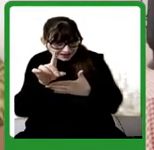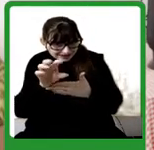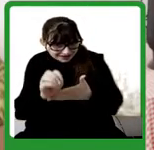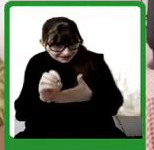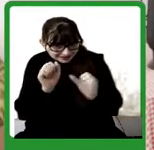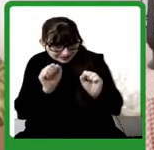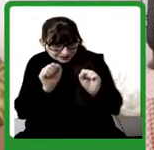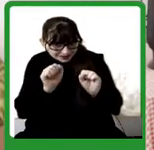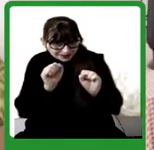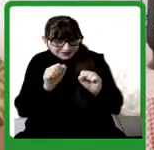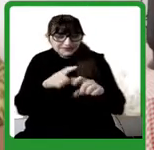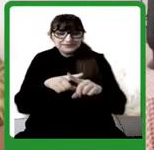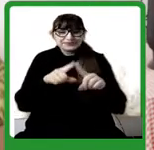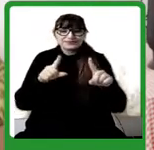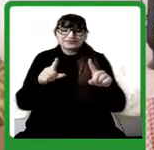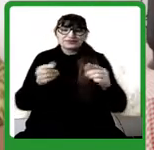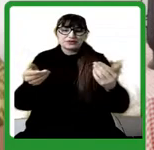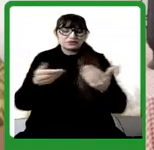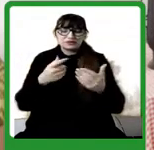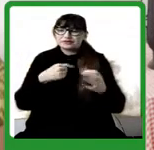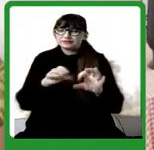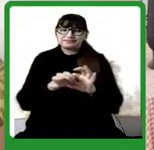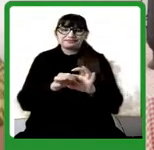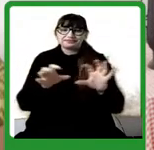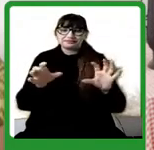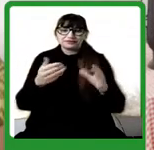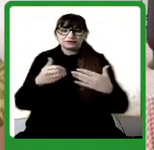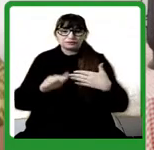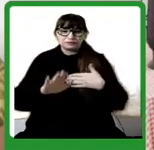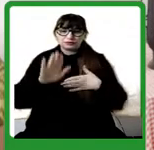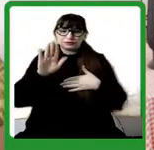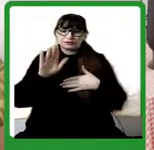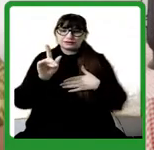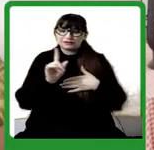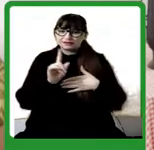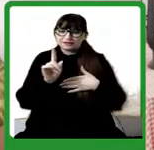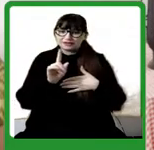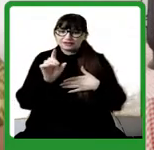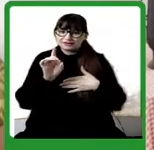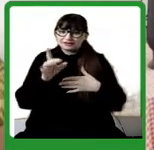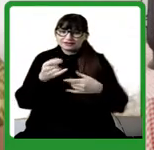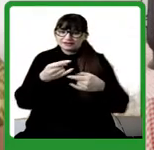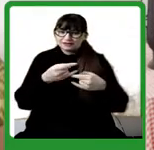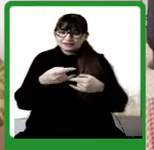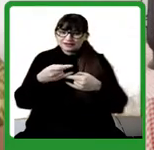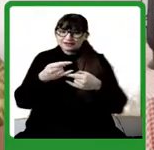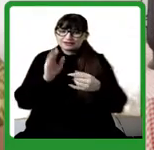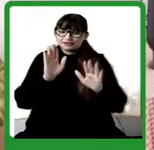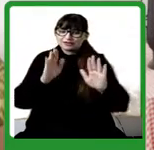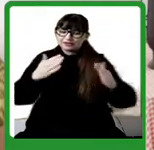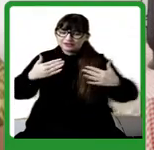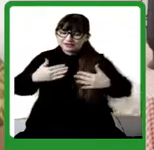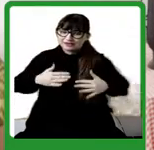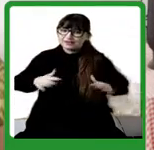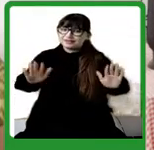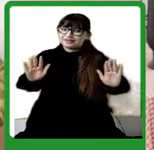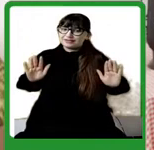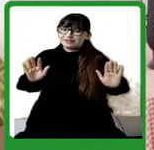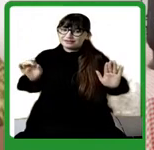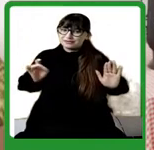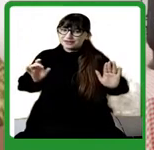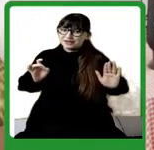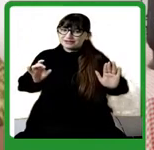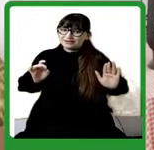Mas eu tô querido contigo hoje. Não, tu me prometeu que hoje ia ser um terror essa live. Eu já entrei apavorado, né? Então vamos não tentar preciso, se ajustar. Não